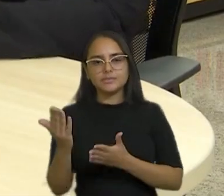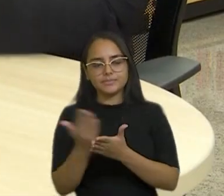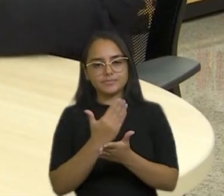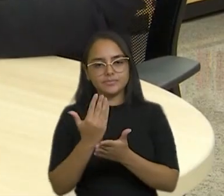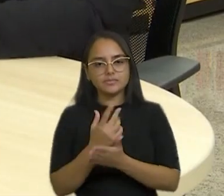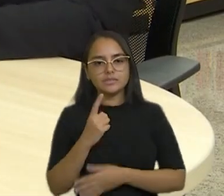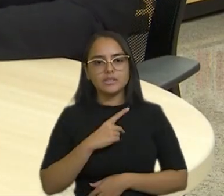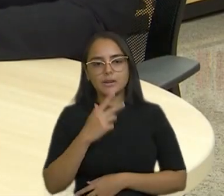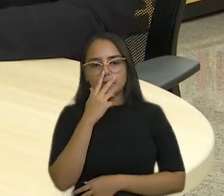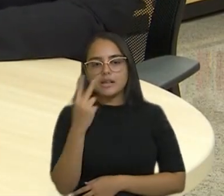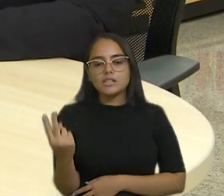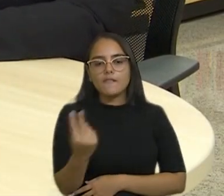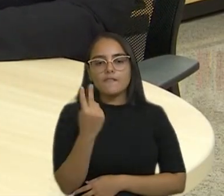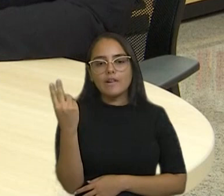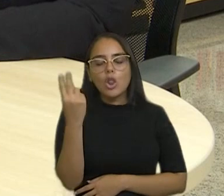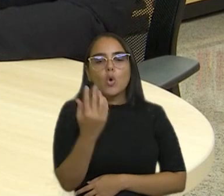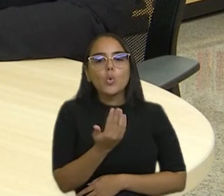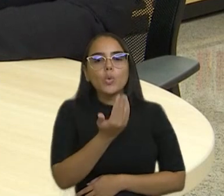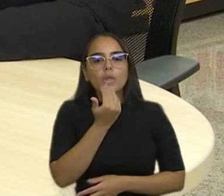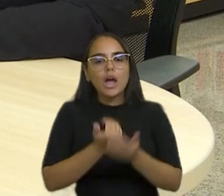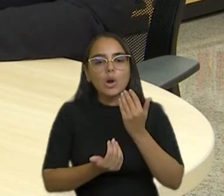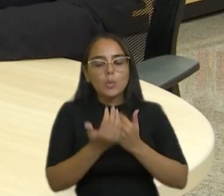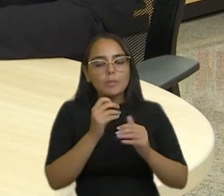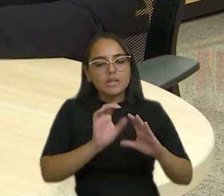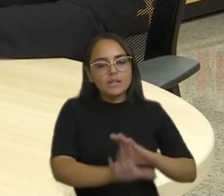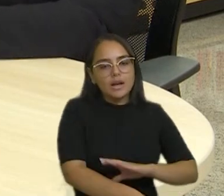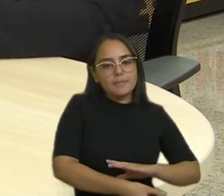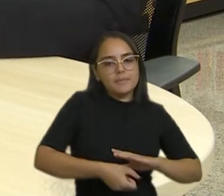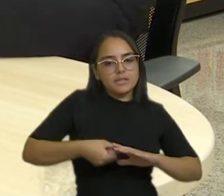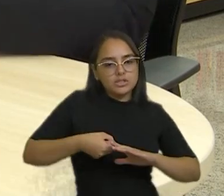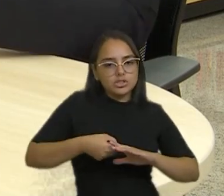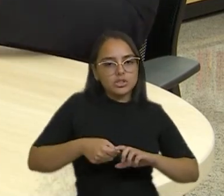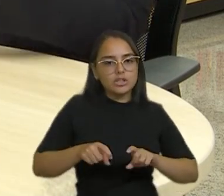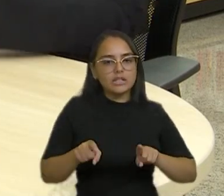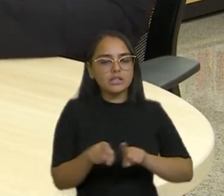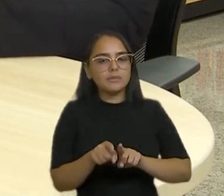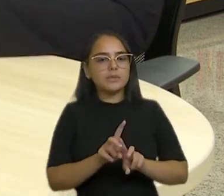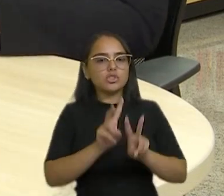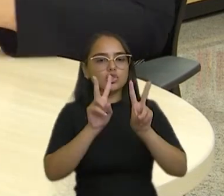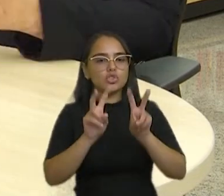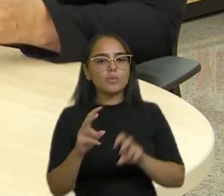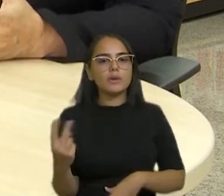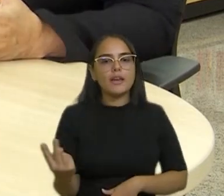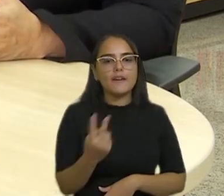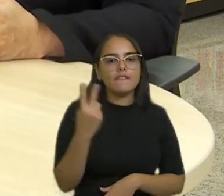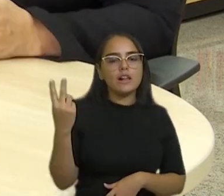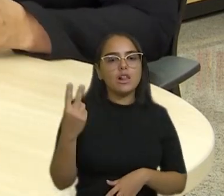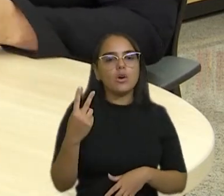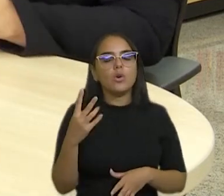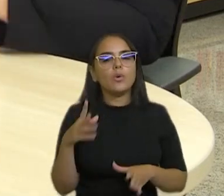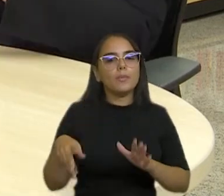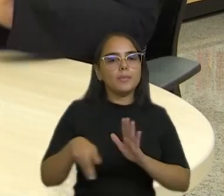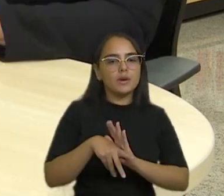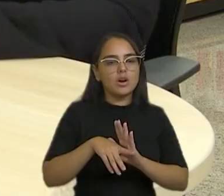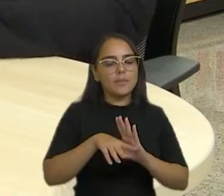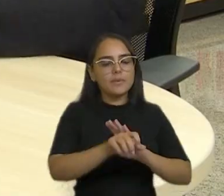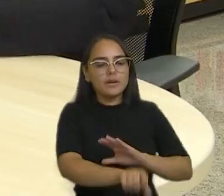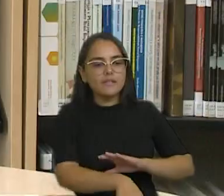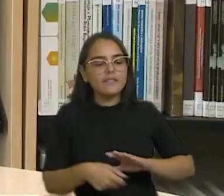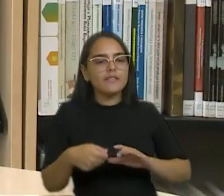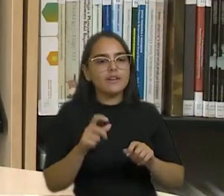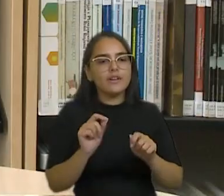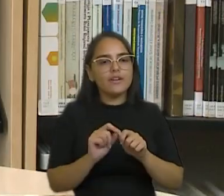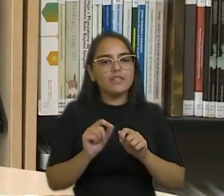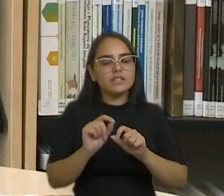fala do valor gastronômico, né, da mandioca, fala um pouco desses valores, dos derivados, né? O que é que se pode fazer com a